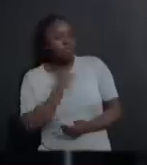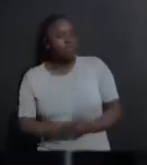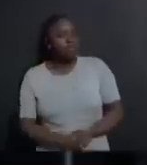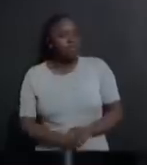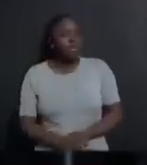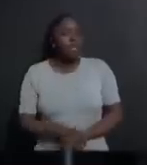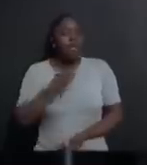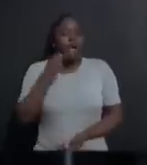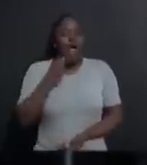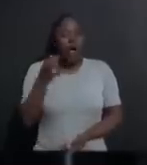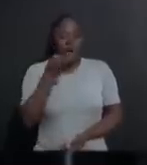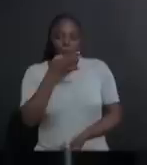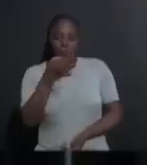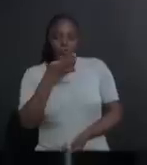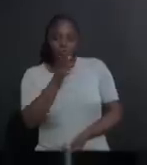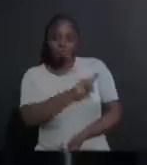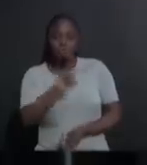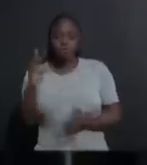nome dele.